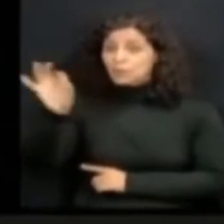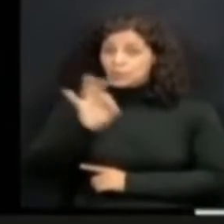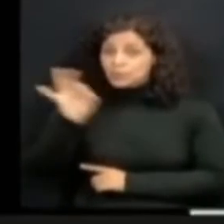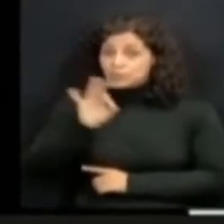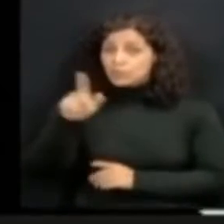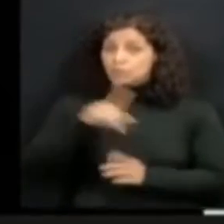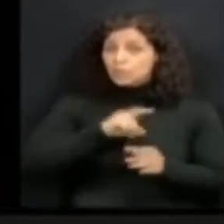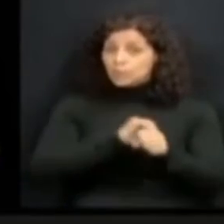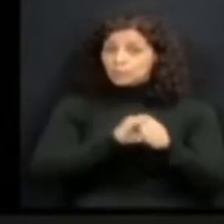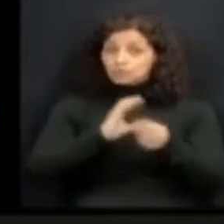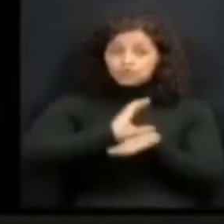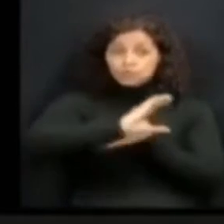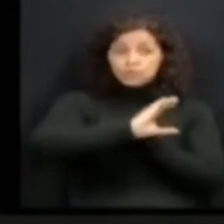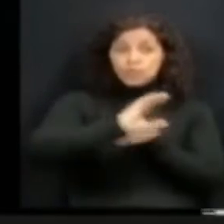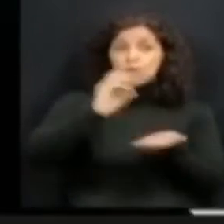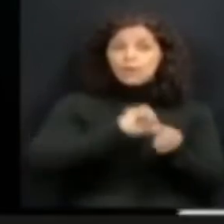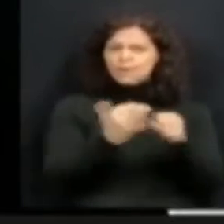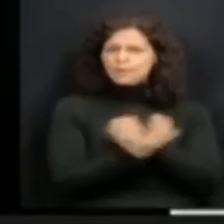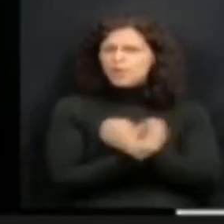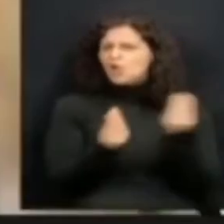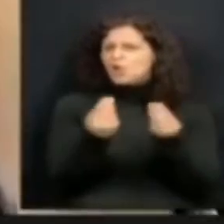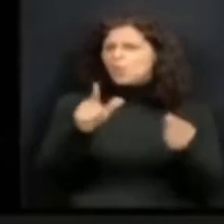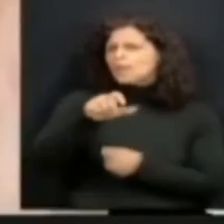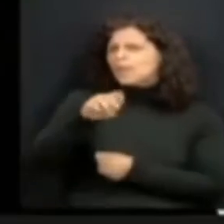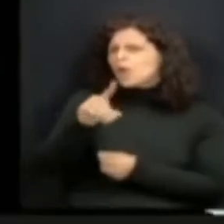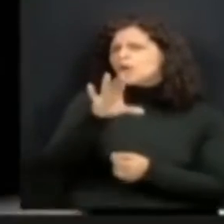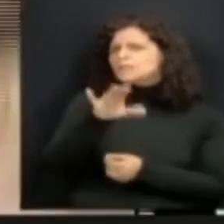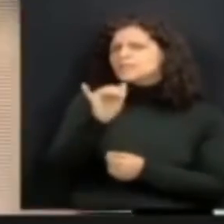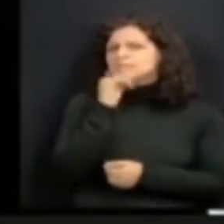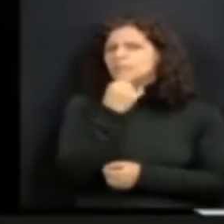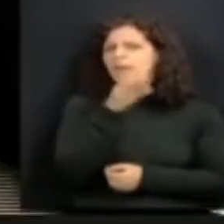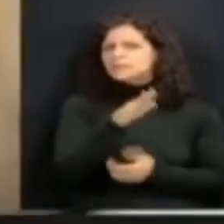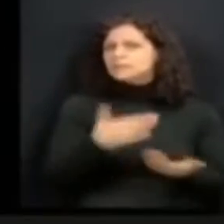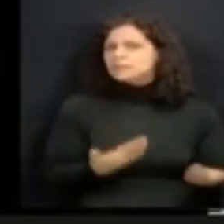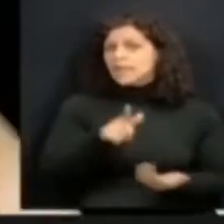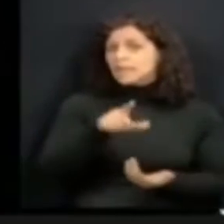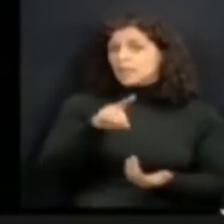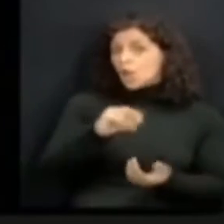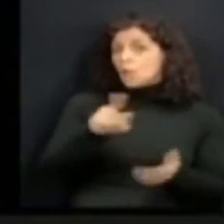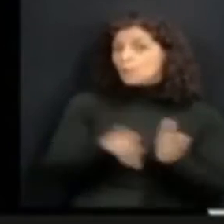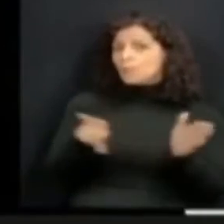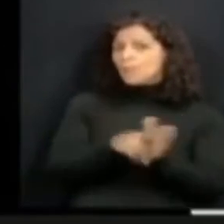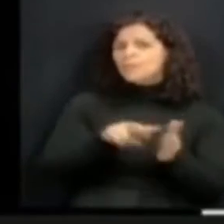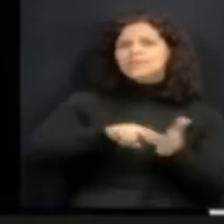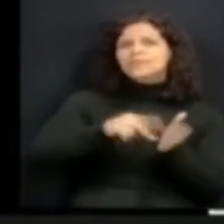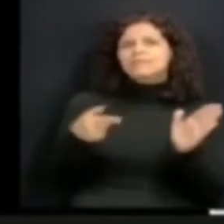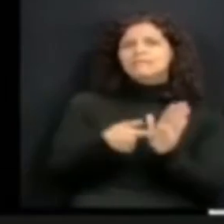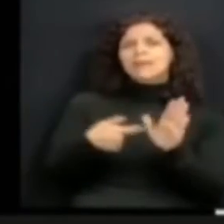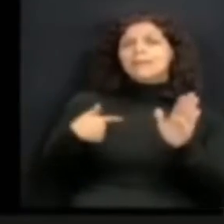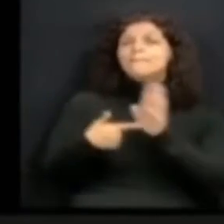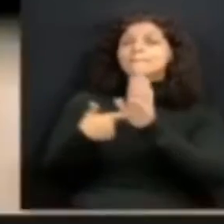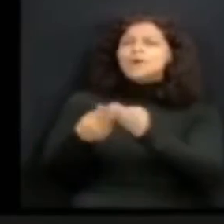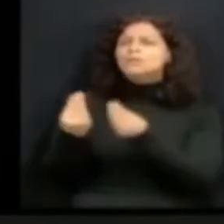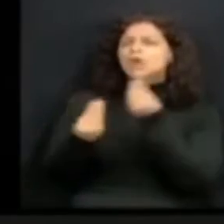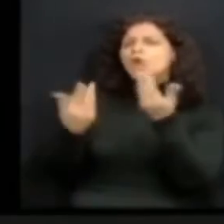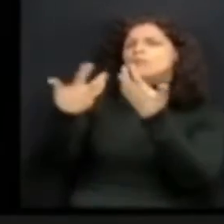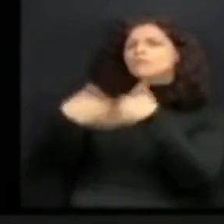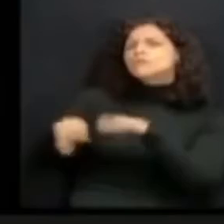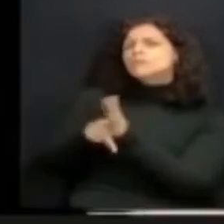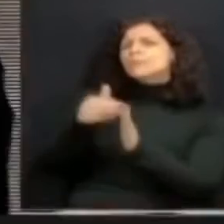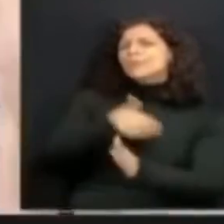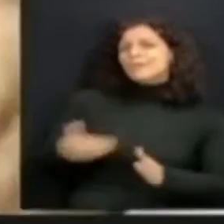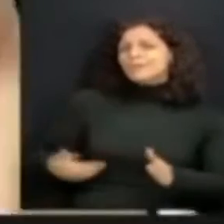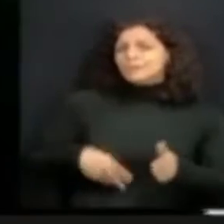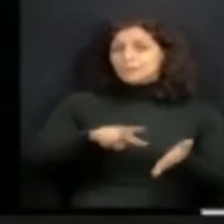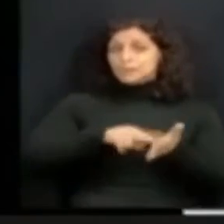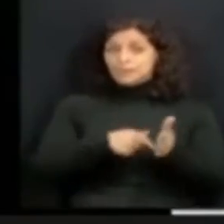uma pandemia. Que LDO é essa? Infelizmente, a LDO é o retrato do governo. Uma LDO que conta uma coisa e